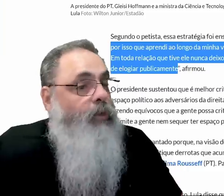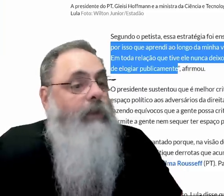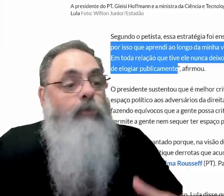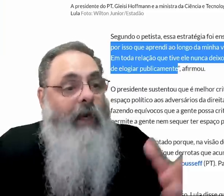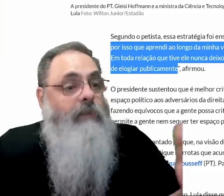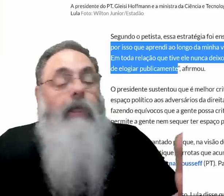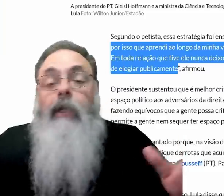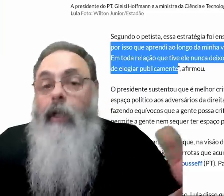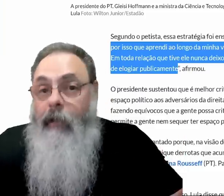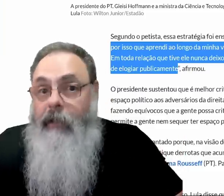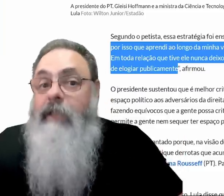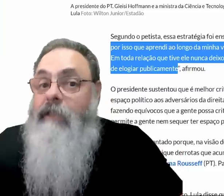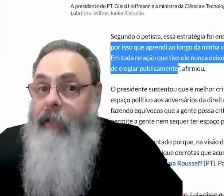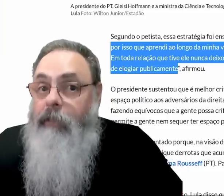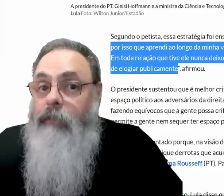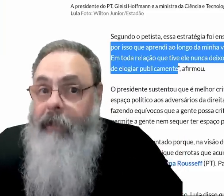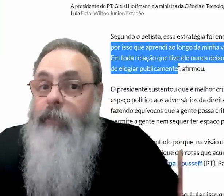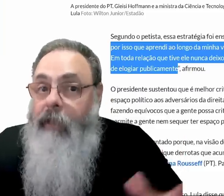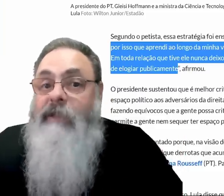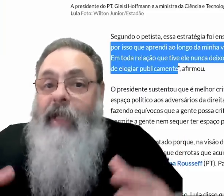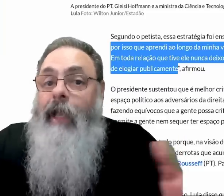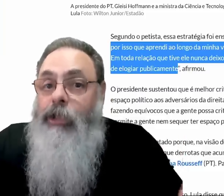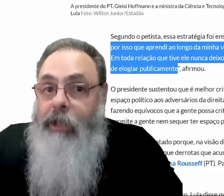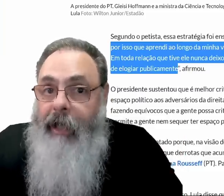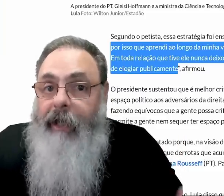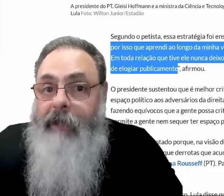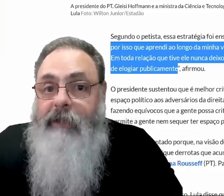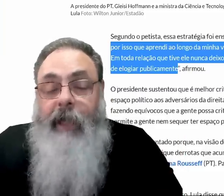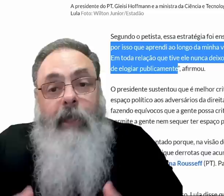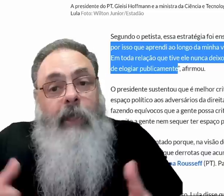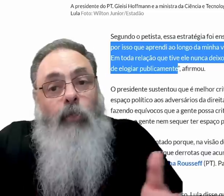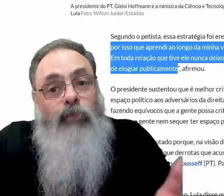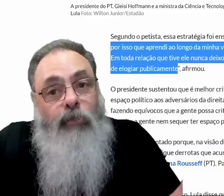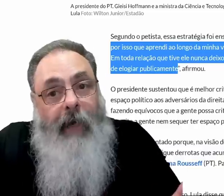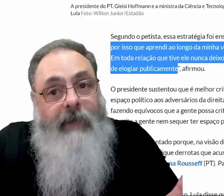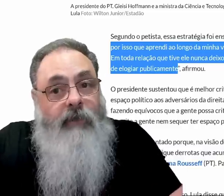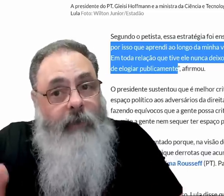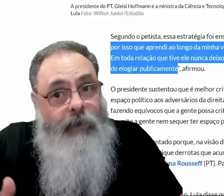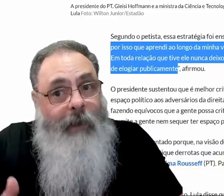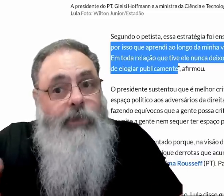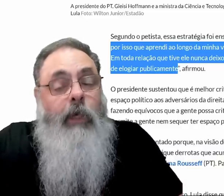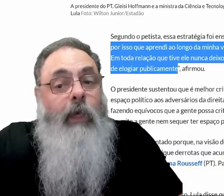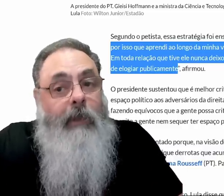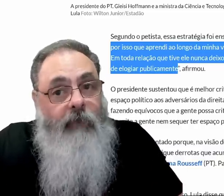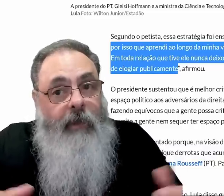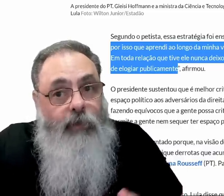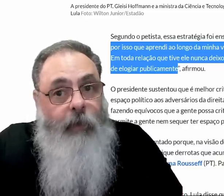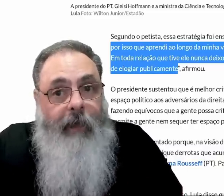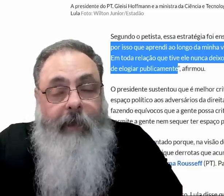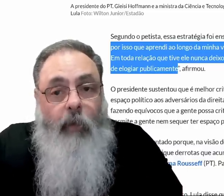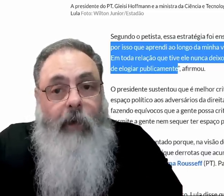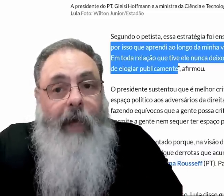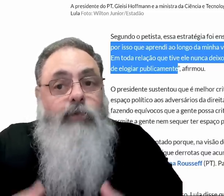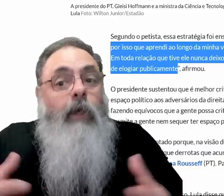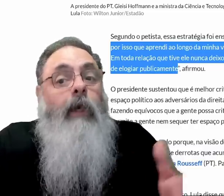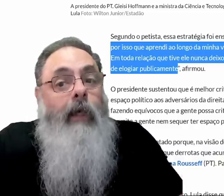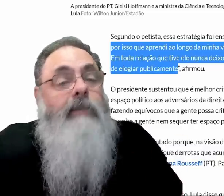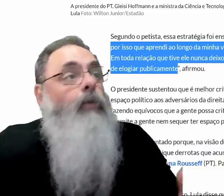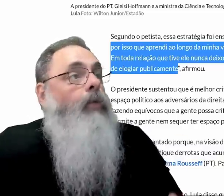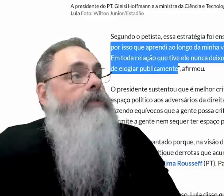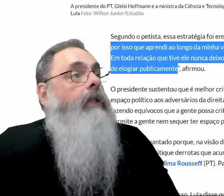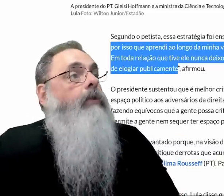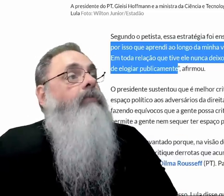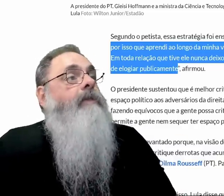besteiras todas mas que eles tentam tentam que eles querem chegar lá eles querem em alguns lugares infelizmente na Venezuela é o caso